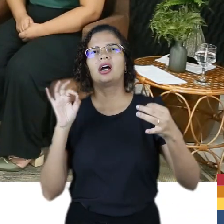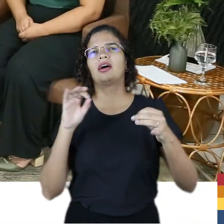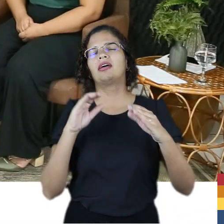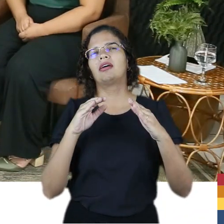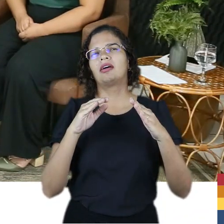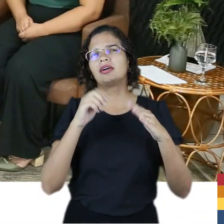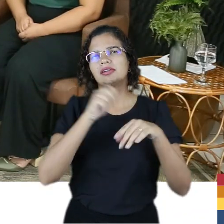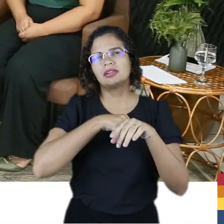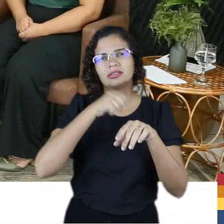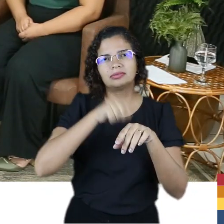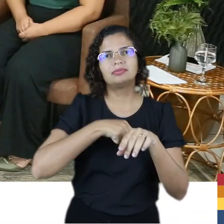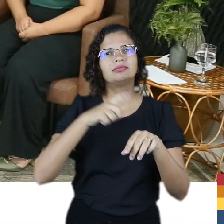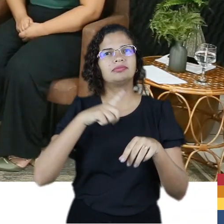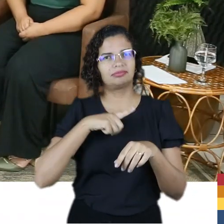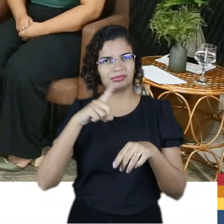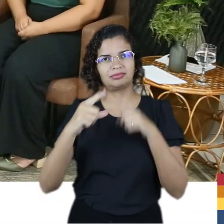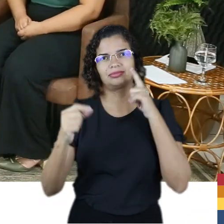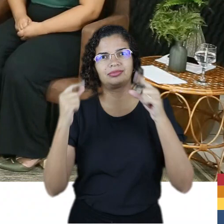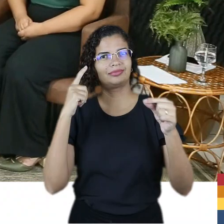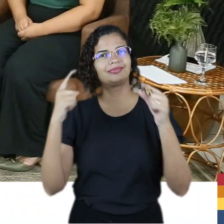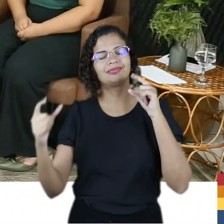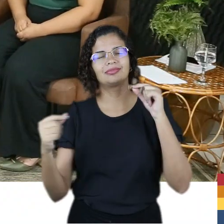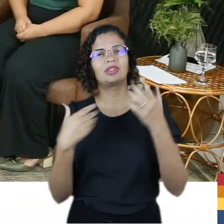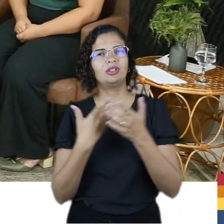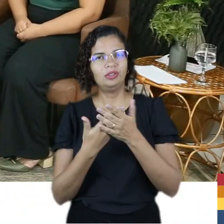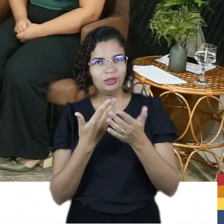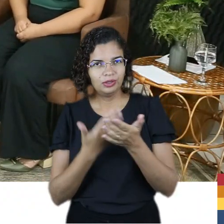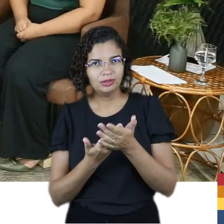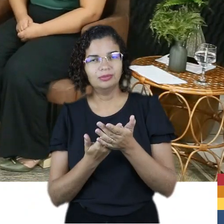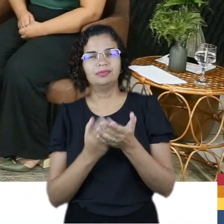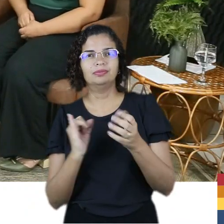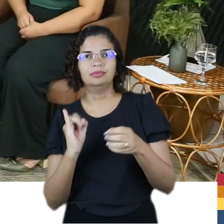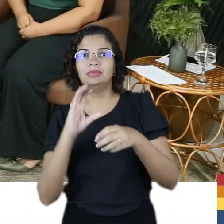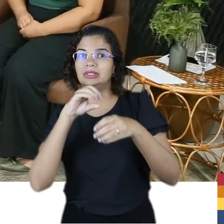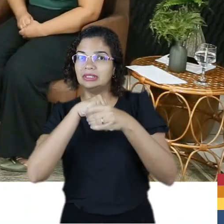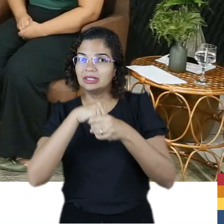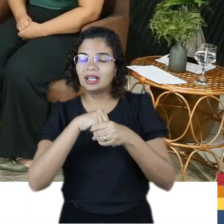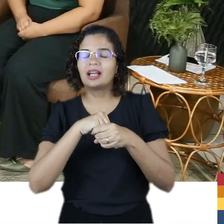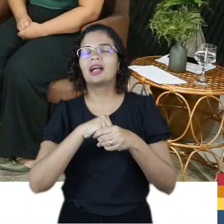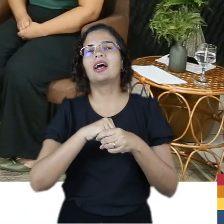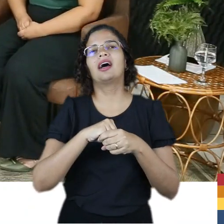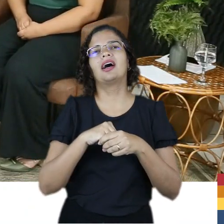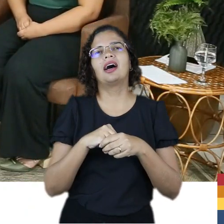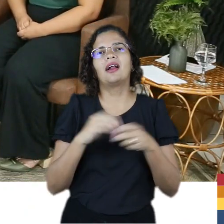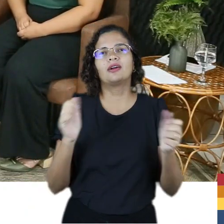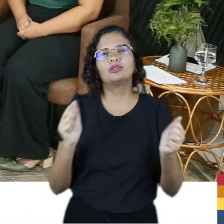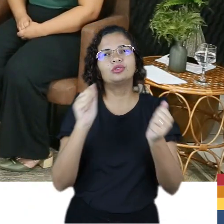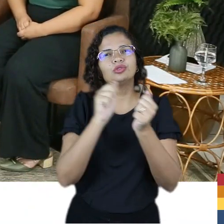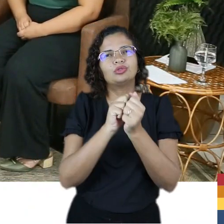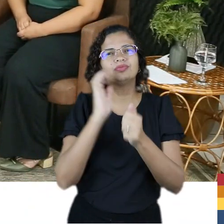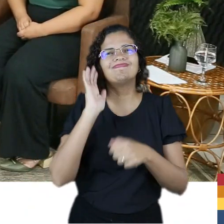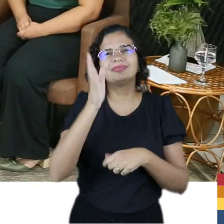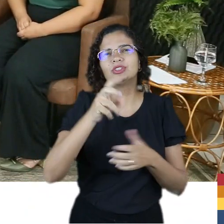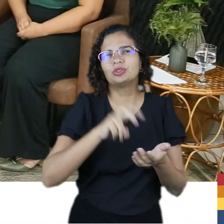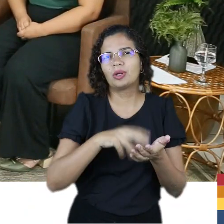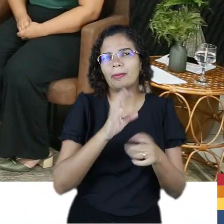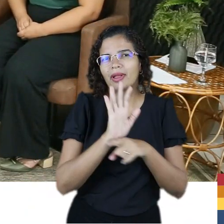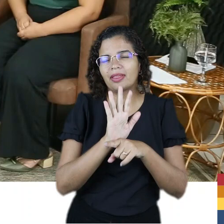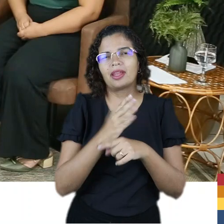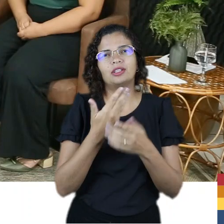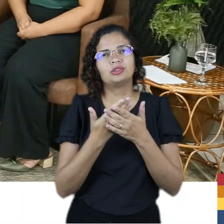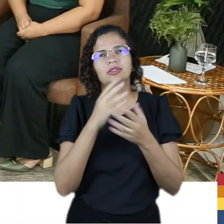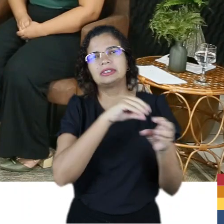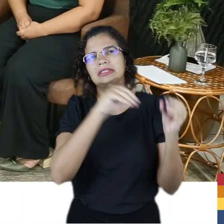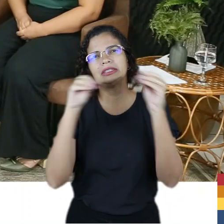em tempo integral que precisam deixar de estudar precisam às vezes se transferir para uma outra escola por conta da não